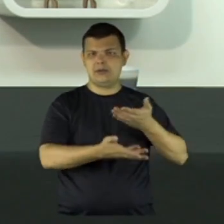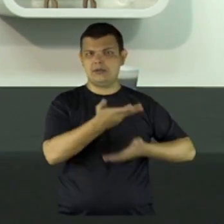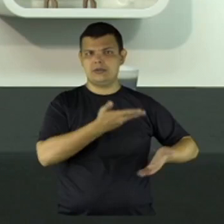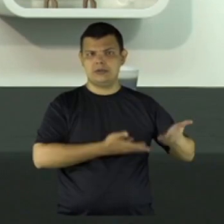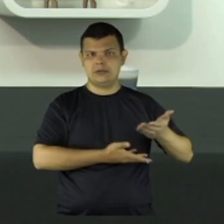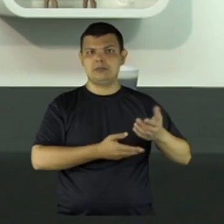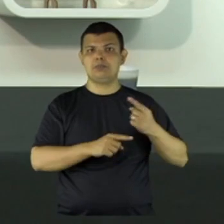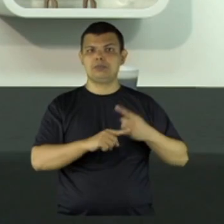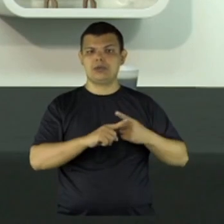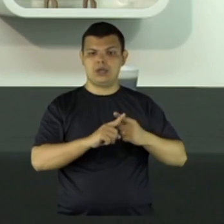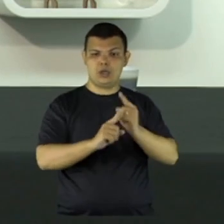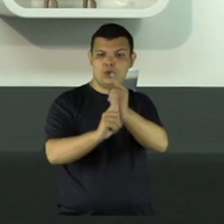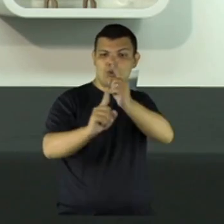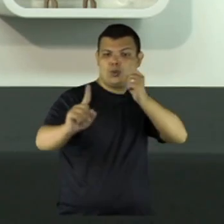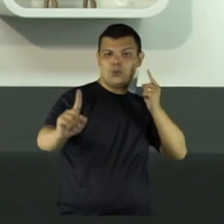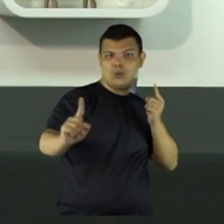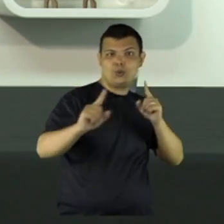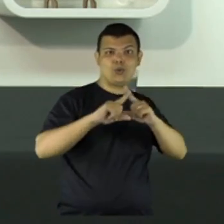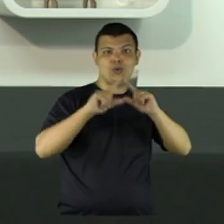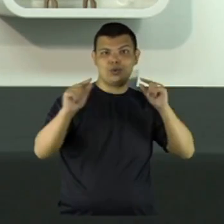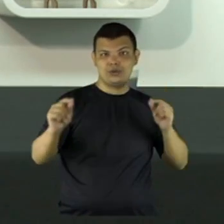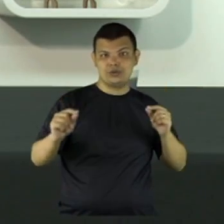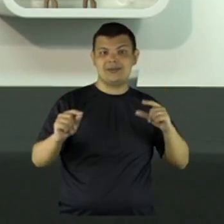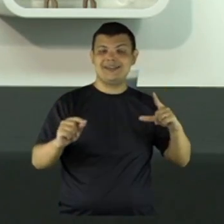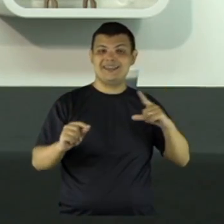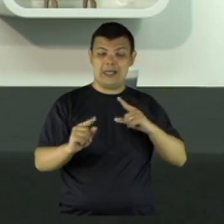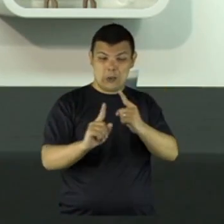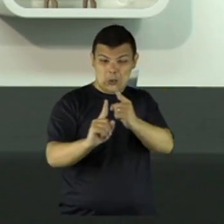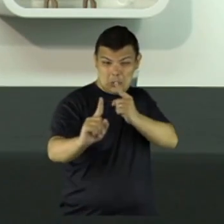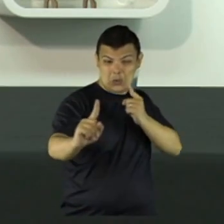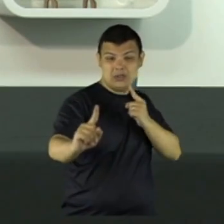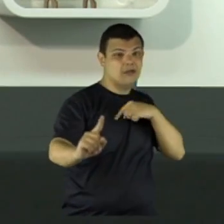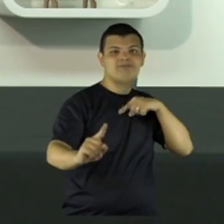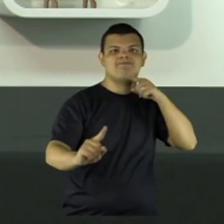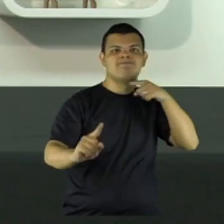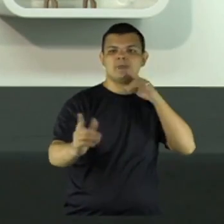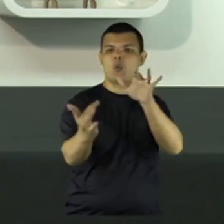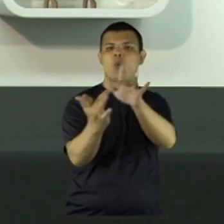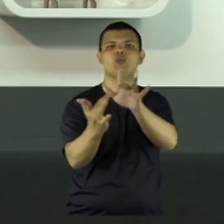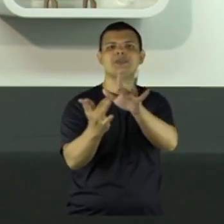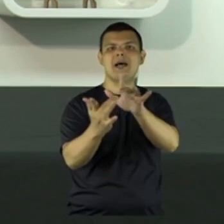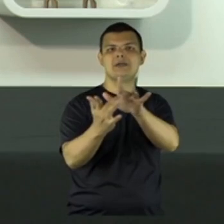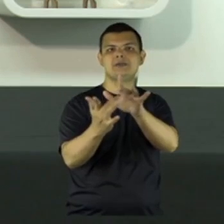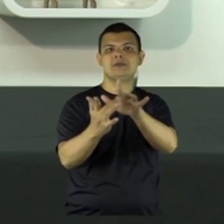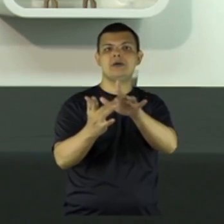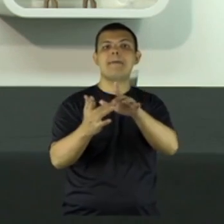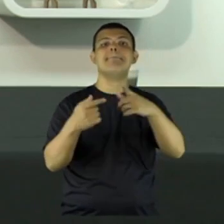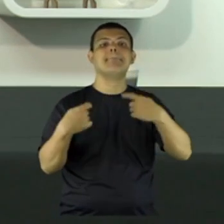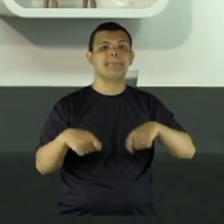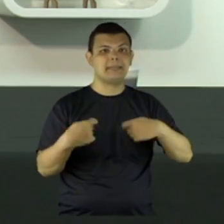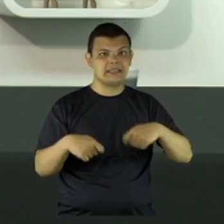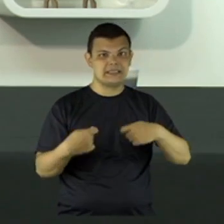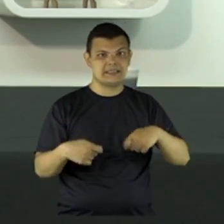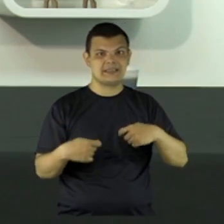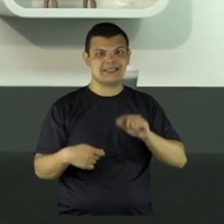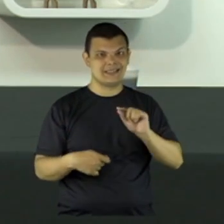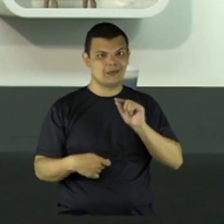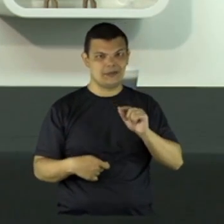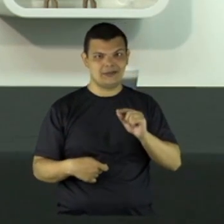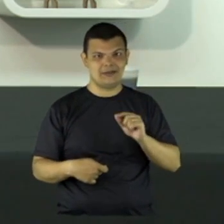de longa distância. Por quê? Você tem um afastamento tão grande dos oponentes que você não consegue